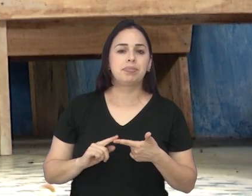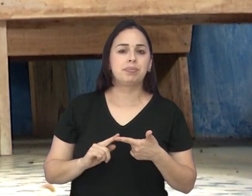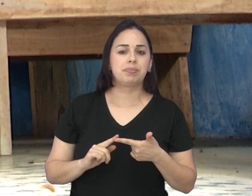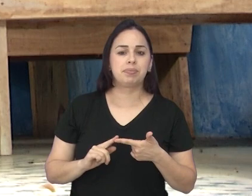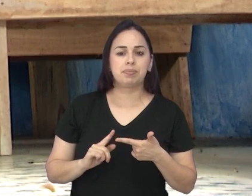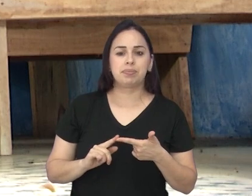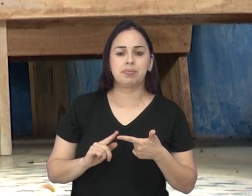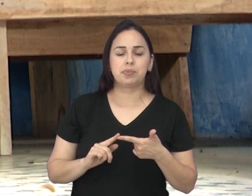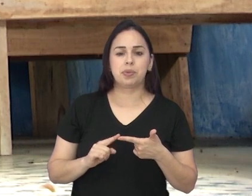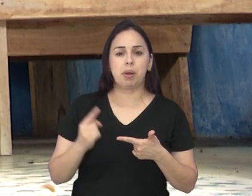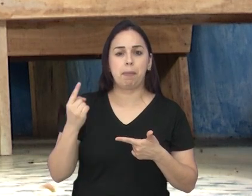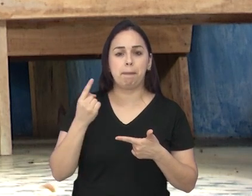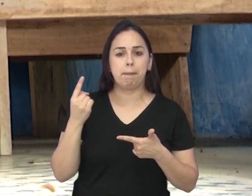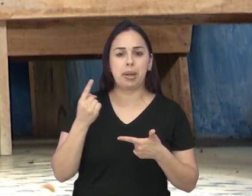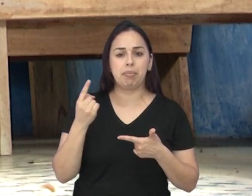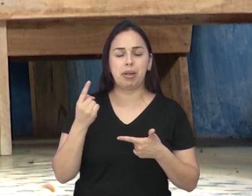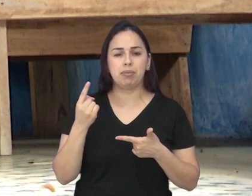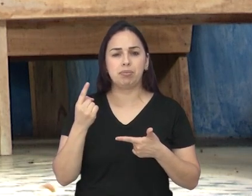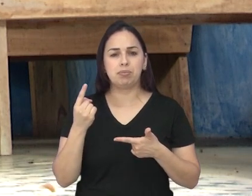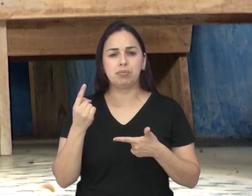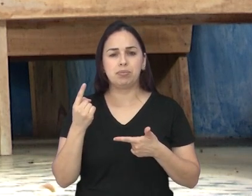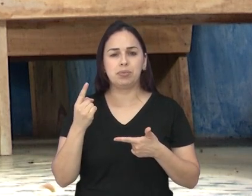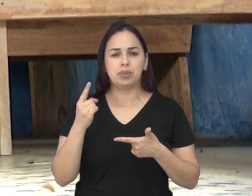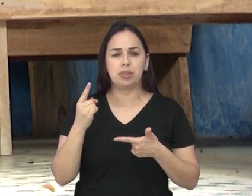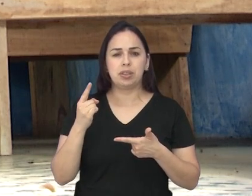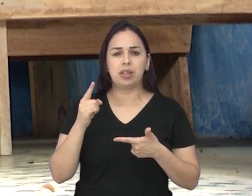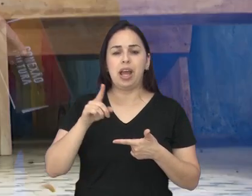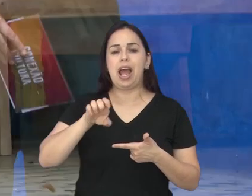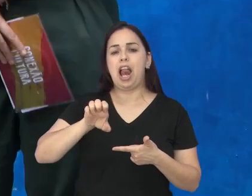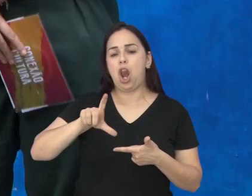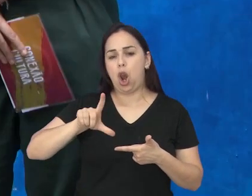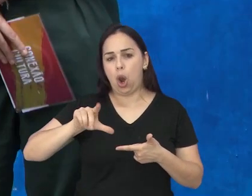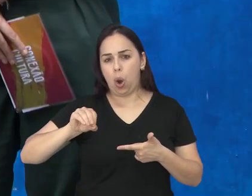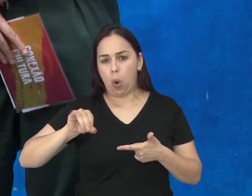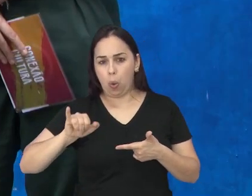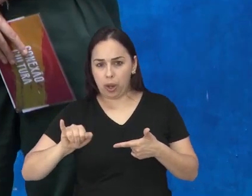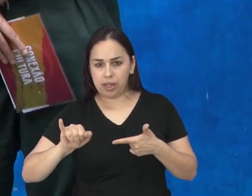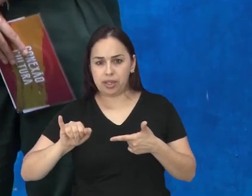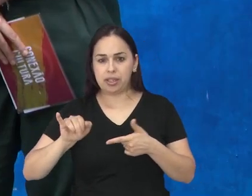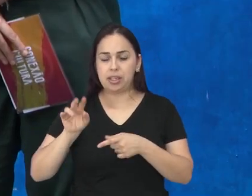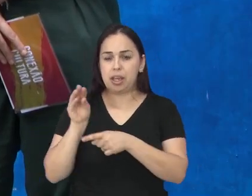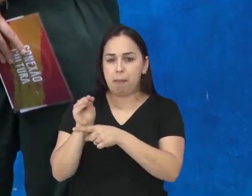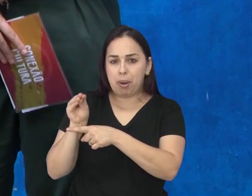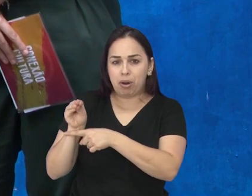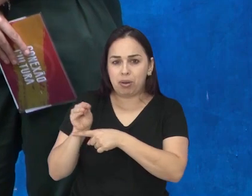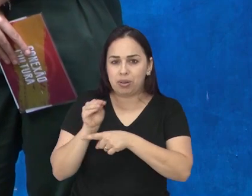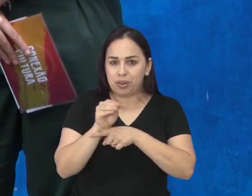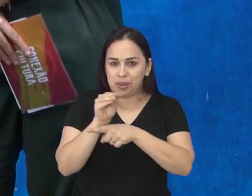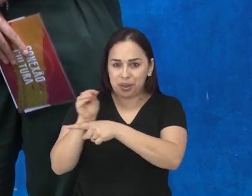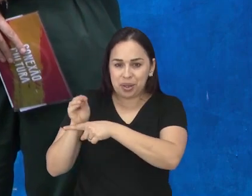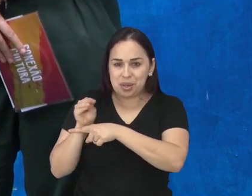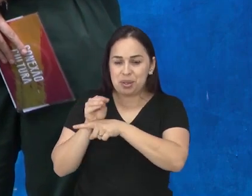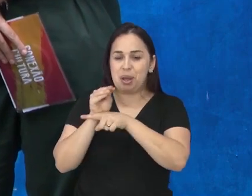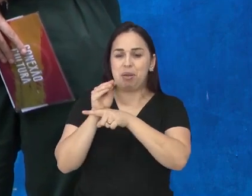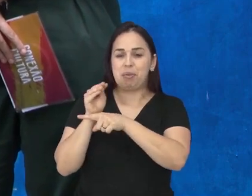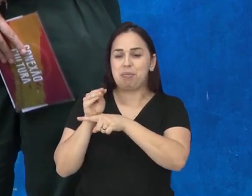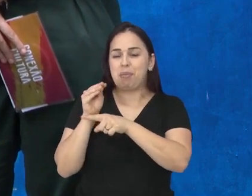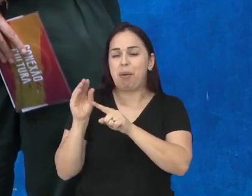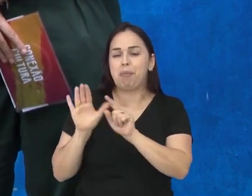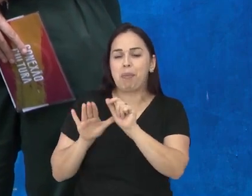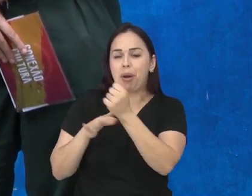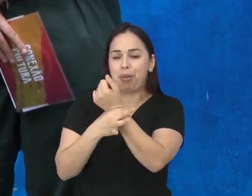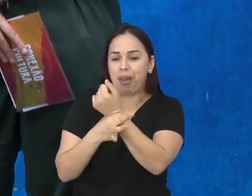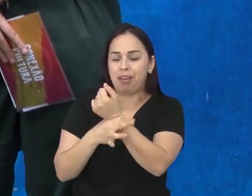Tem o primeiro do lado direito é o Santo Eloy, que é o protetor dos joalheiros e dos gravadores.